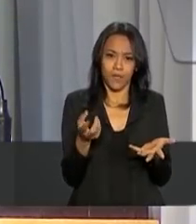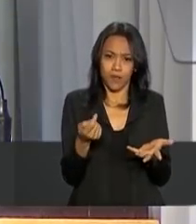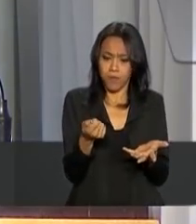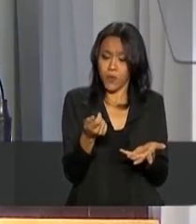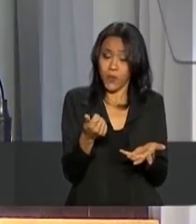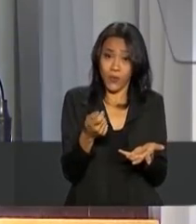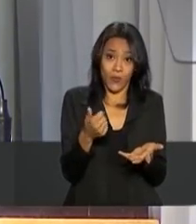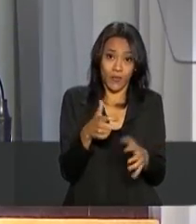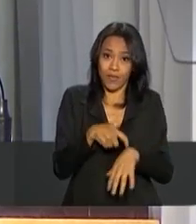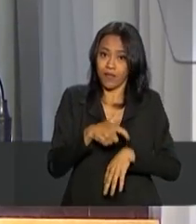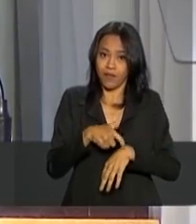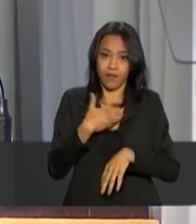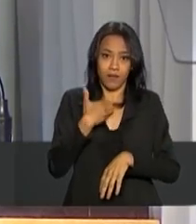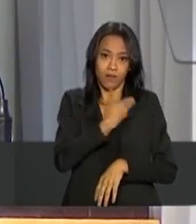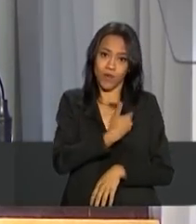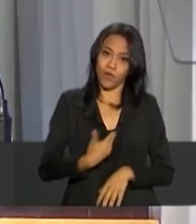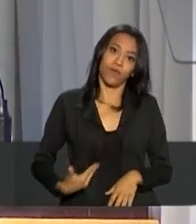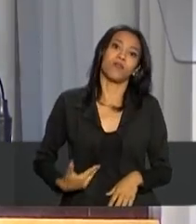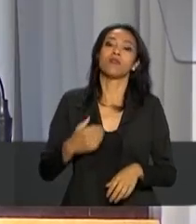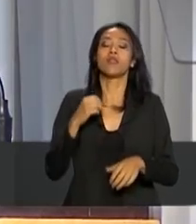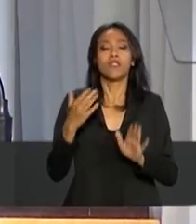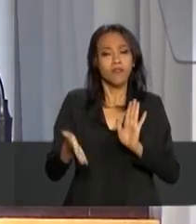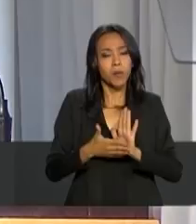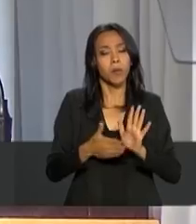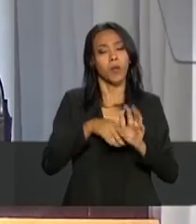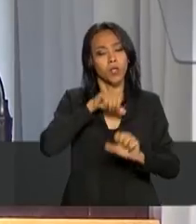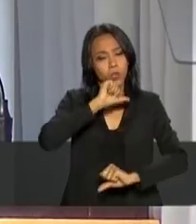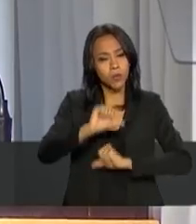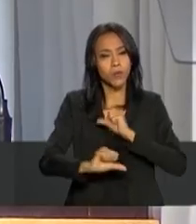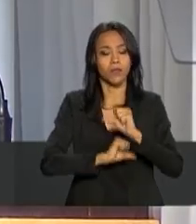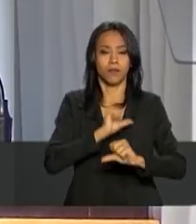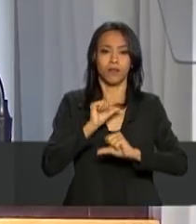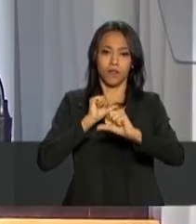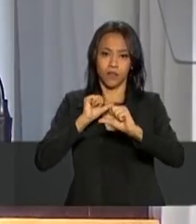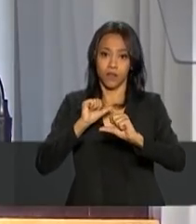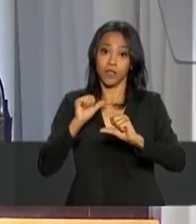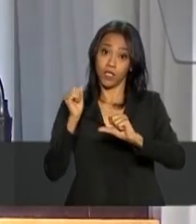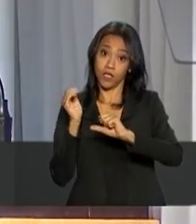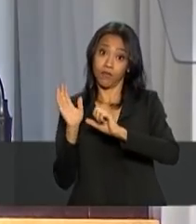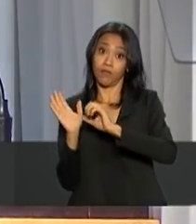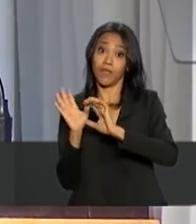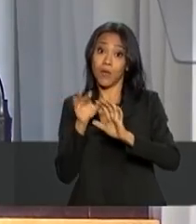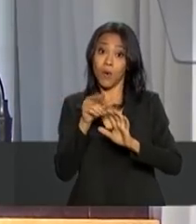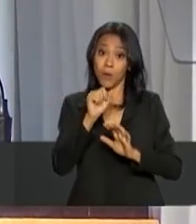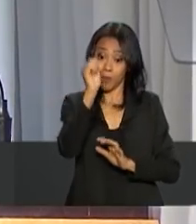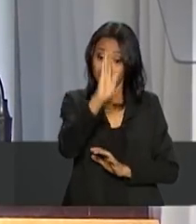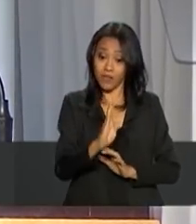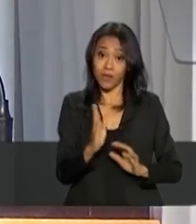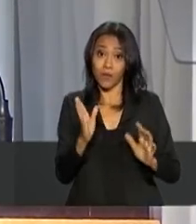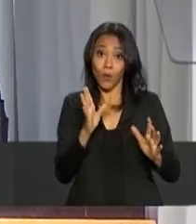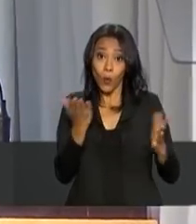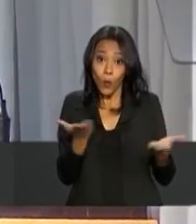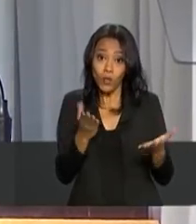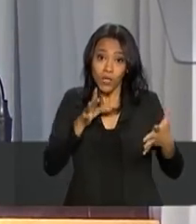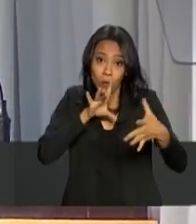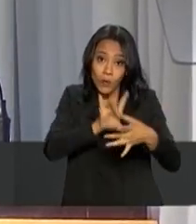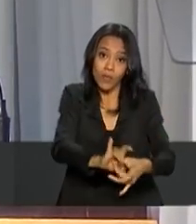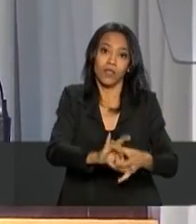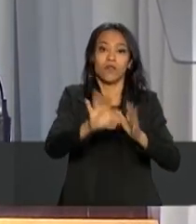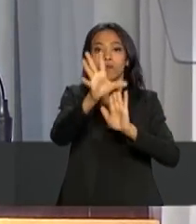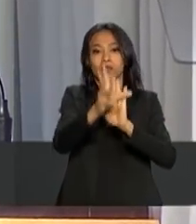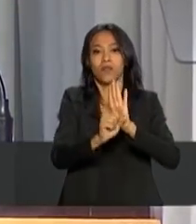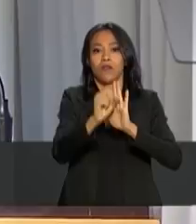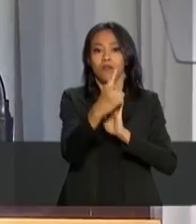governo reformista e um governo que trouxe o país para o século XXI. Não é? Então, se nós conseguíssemos, seria uma